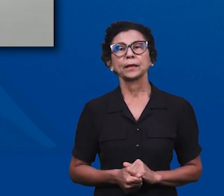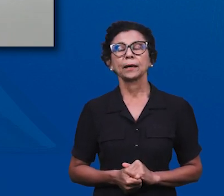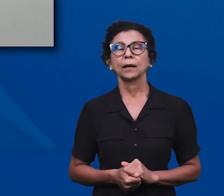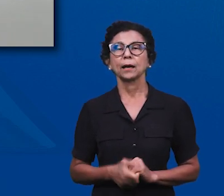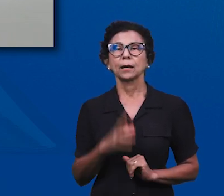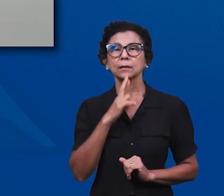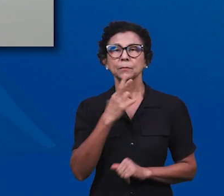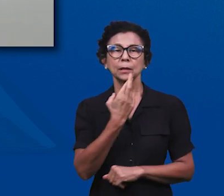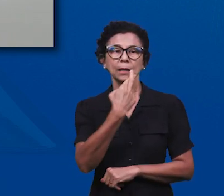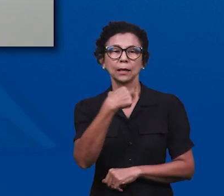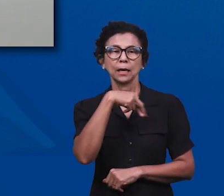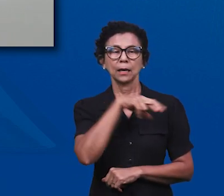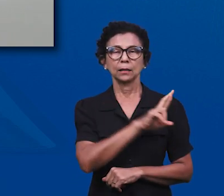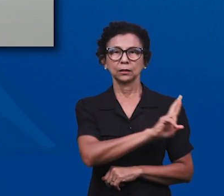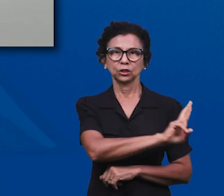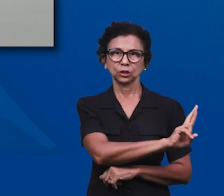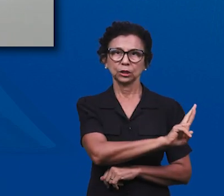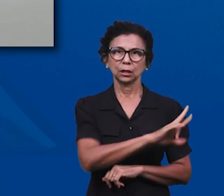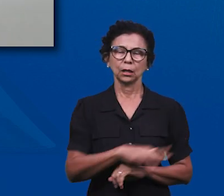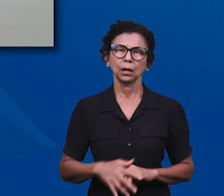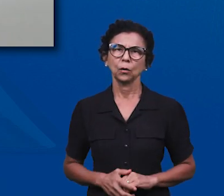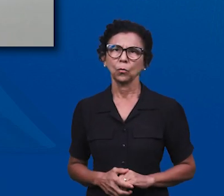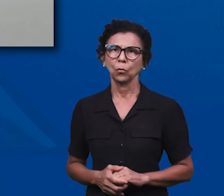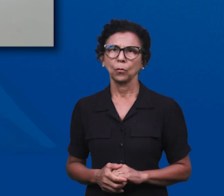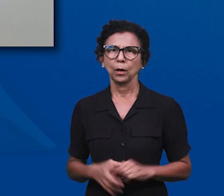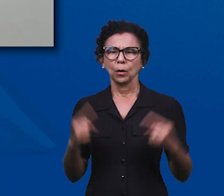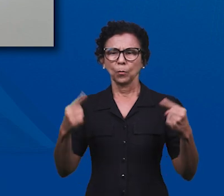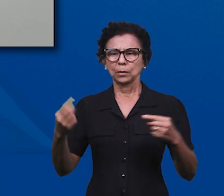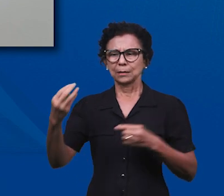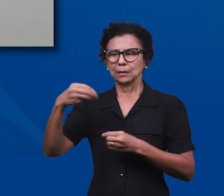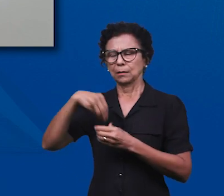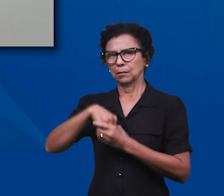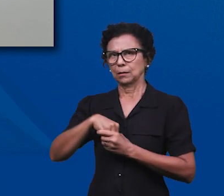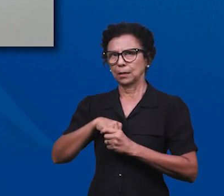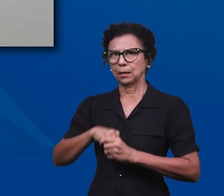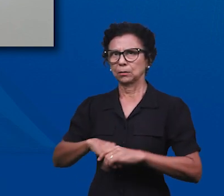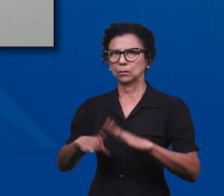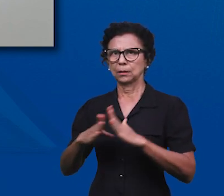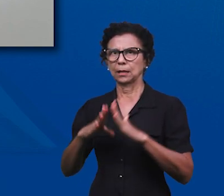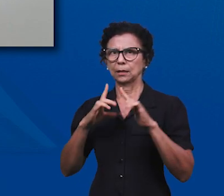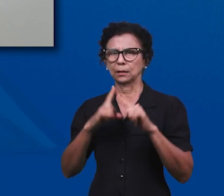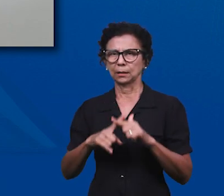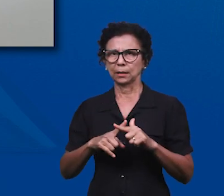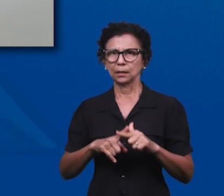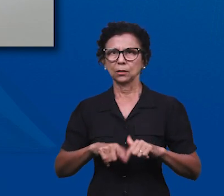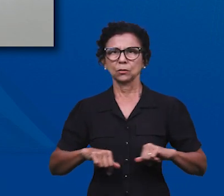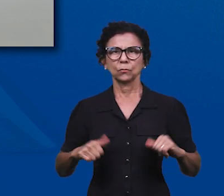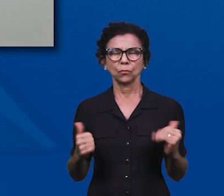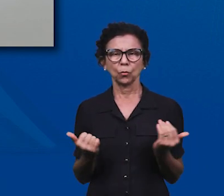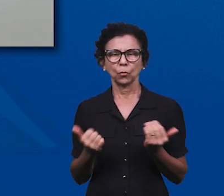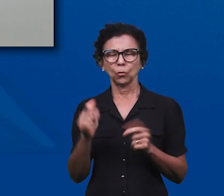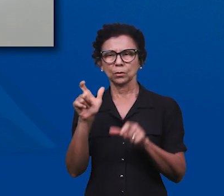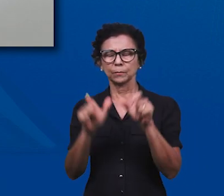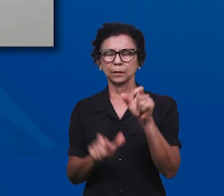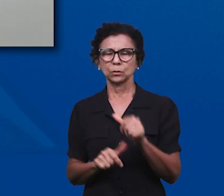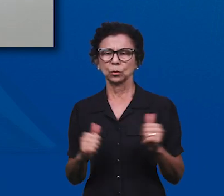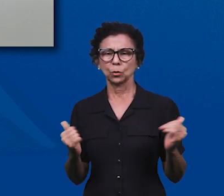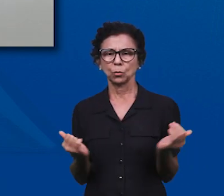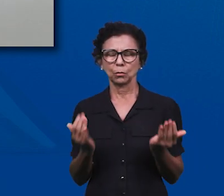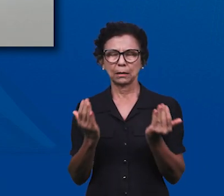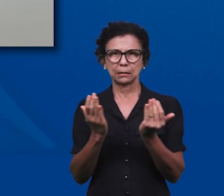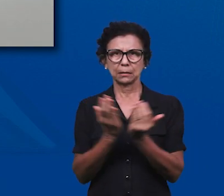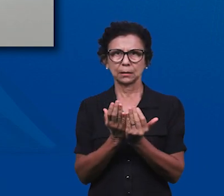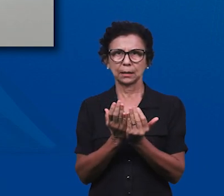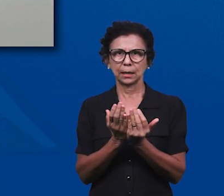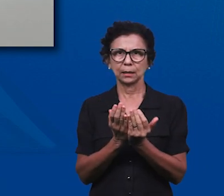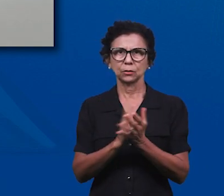religião. A oposição interna foi a oposição dos crentes judaizantes ao tentar